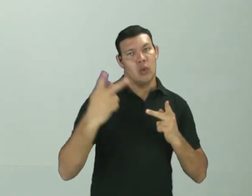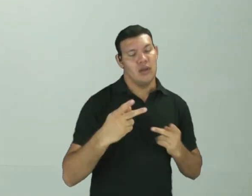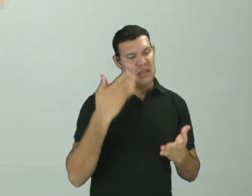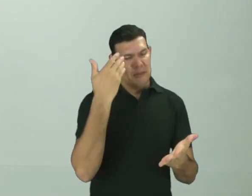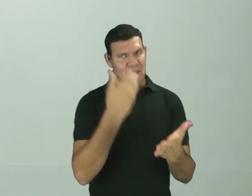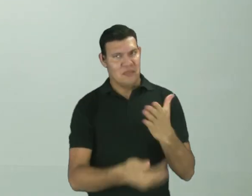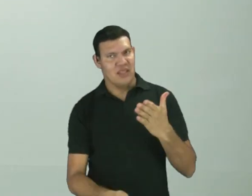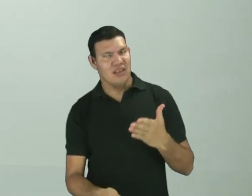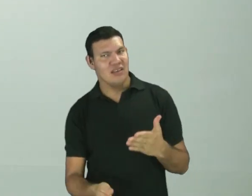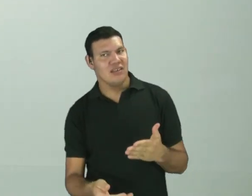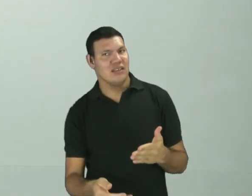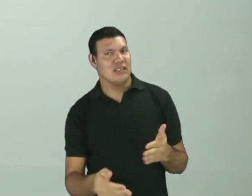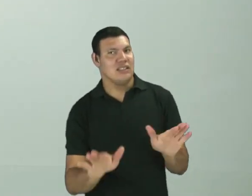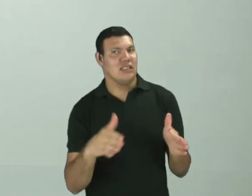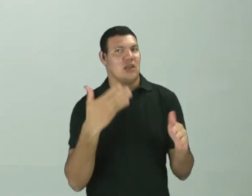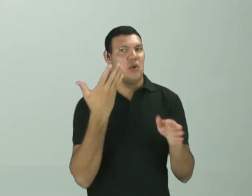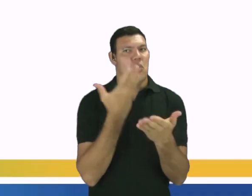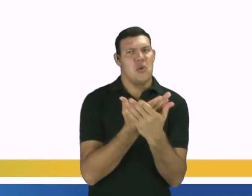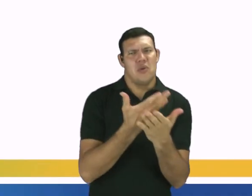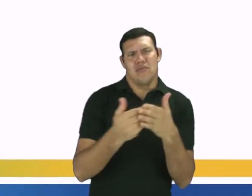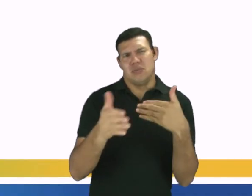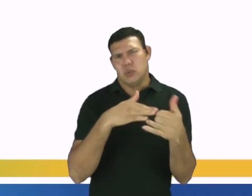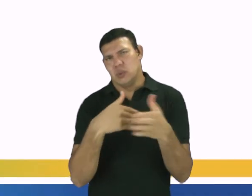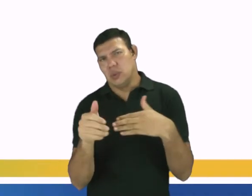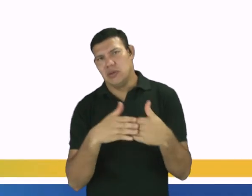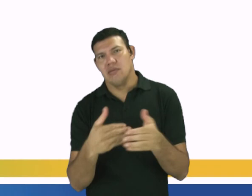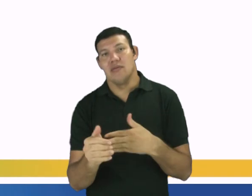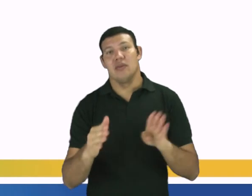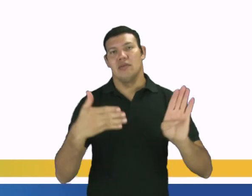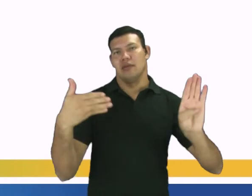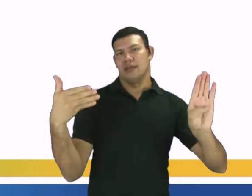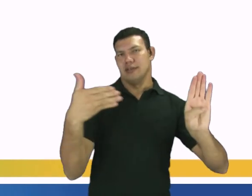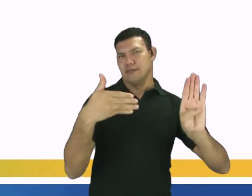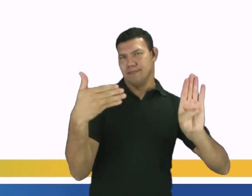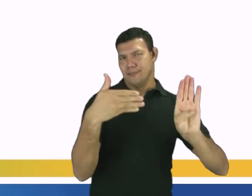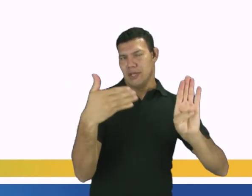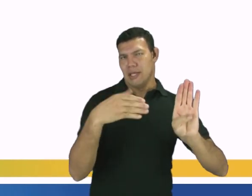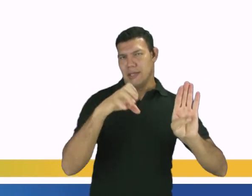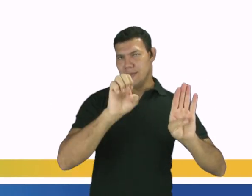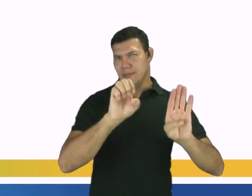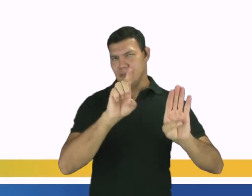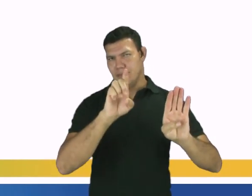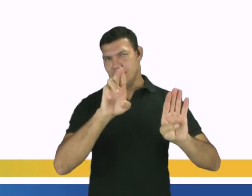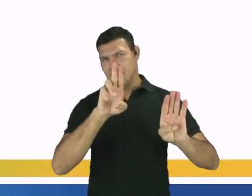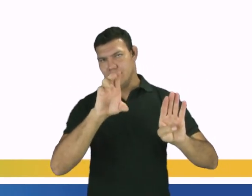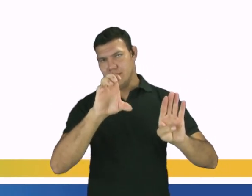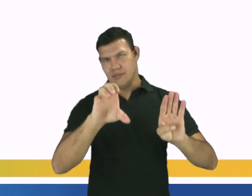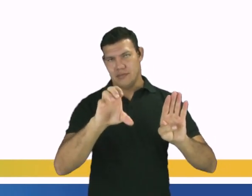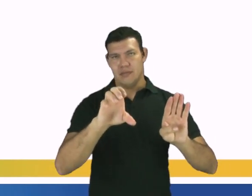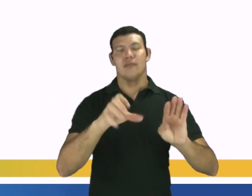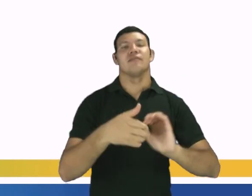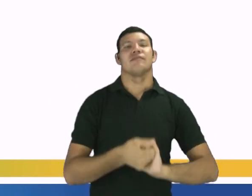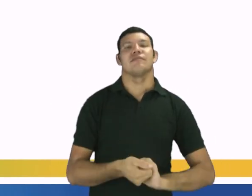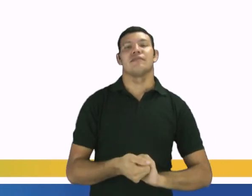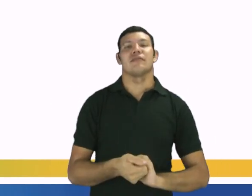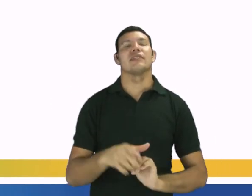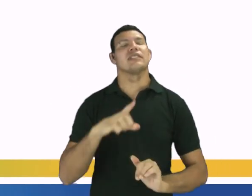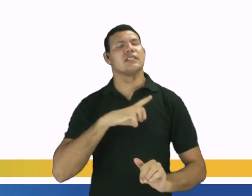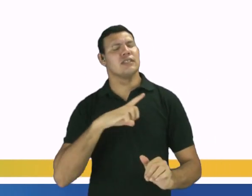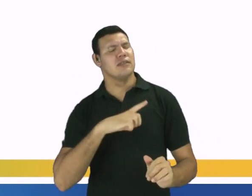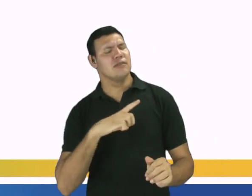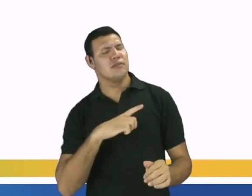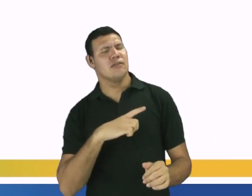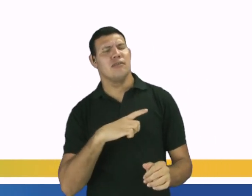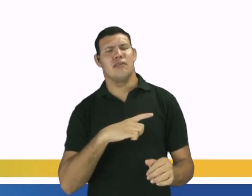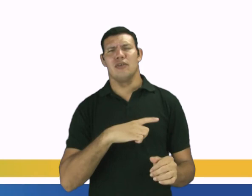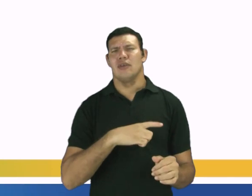aula, por exemplo, essa da família que nós utilizamos, vai lá na plataforma Eduque da Secretaria que todas as aulas estão lá para vocês. Vocês vão poder desfrutar da aula